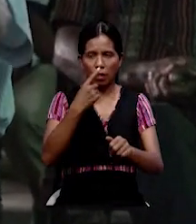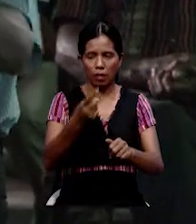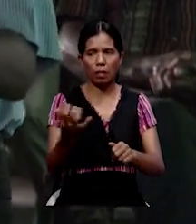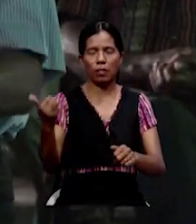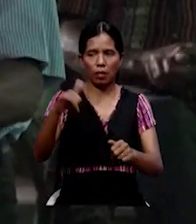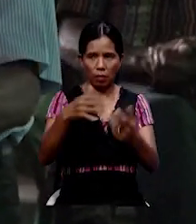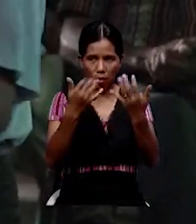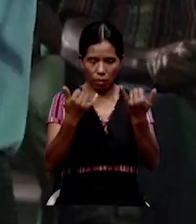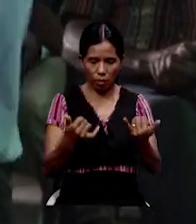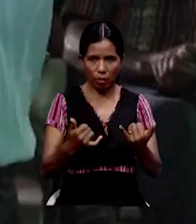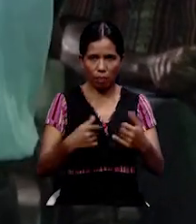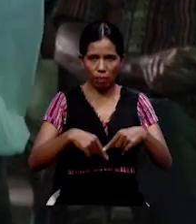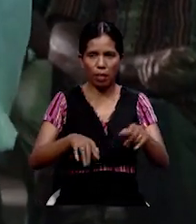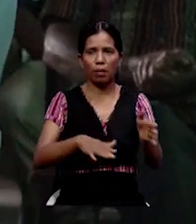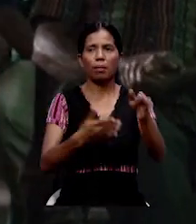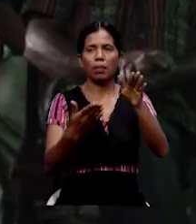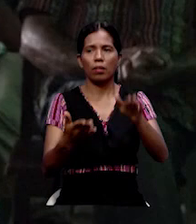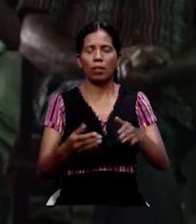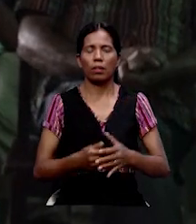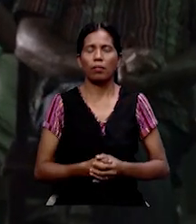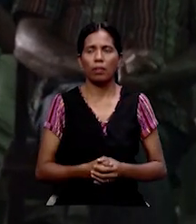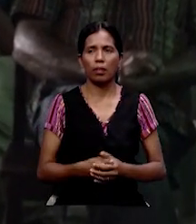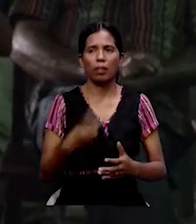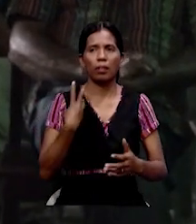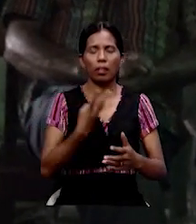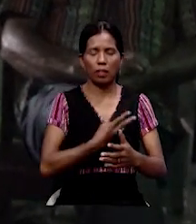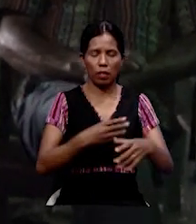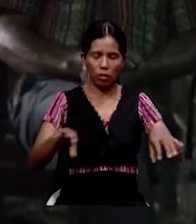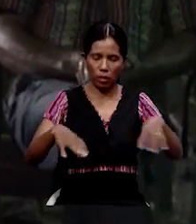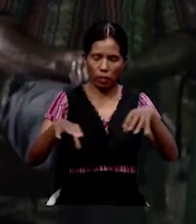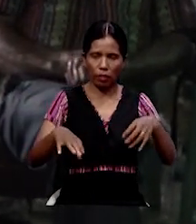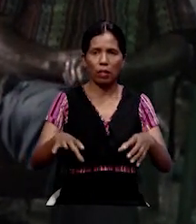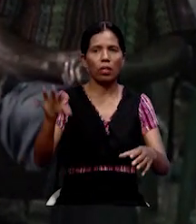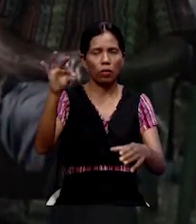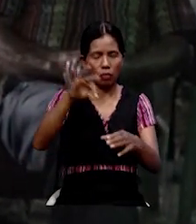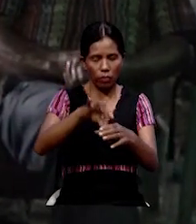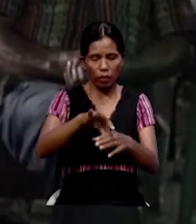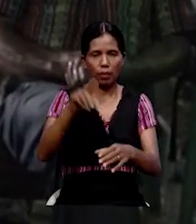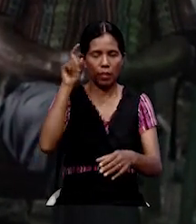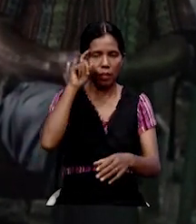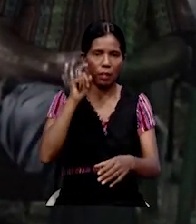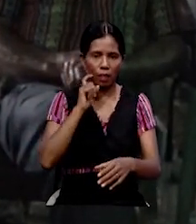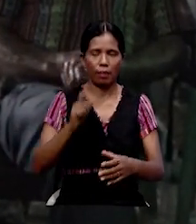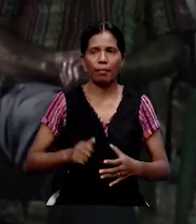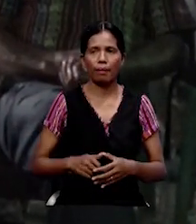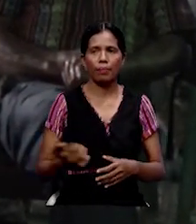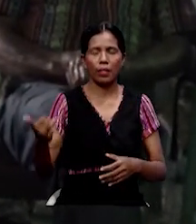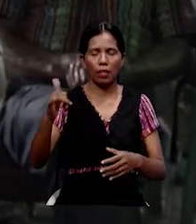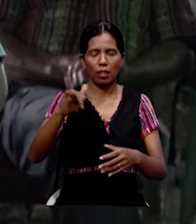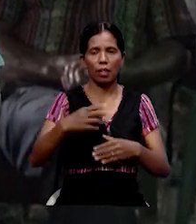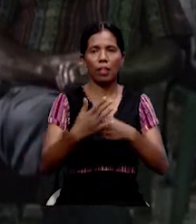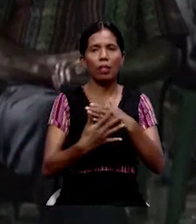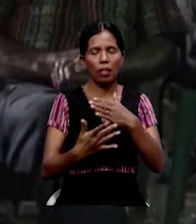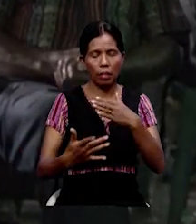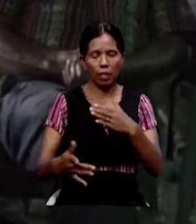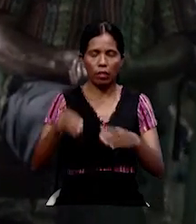ma kawar fila barai fo ba itamur sila olete servisi olete ngo salete sira le ai si no ran tamon